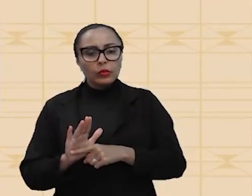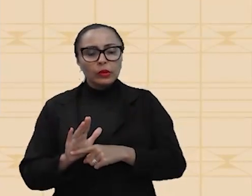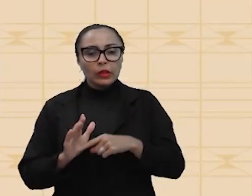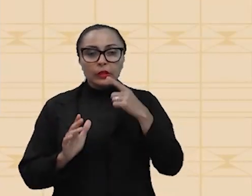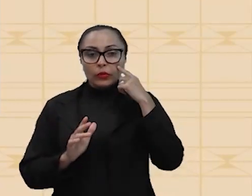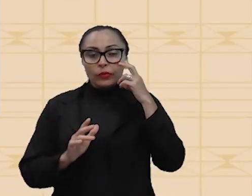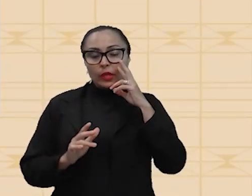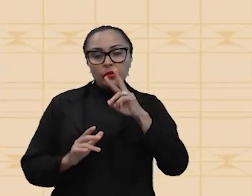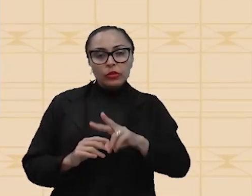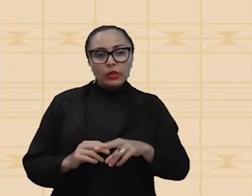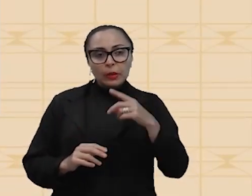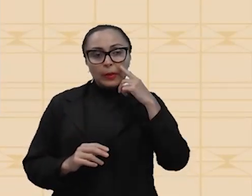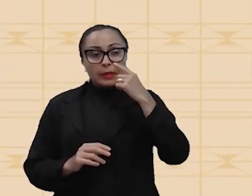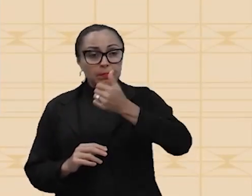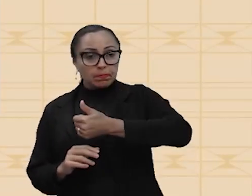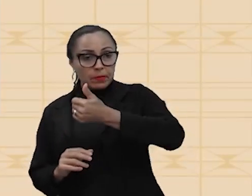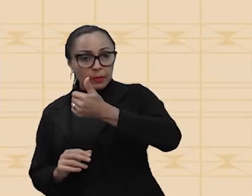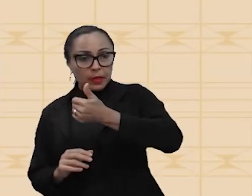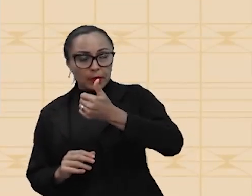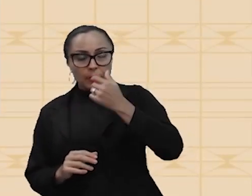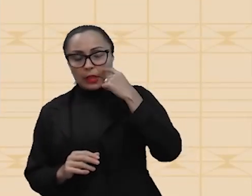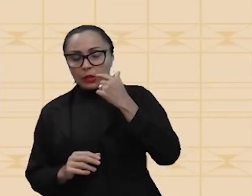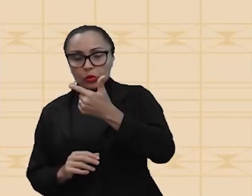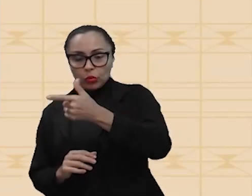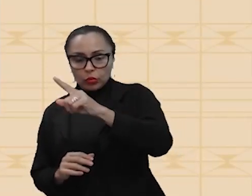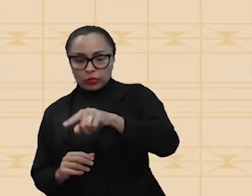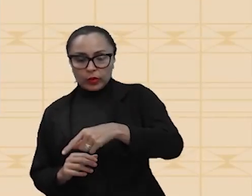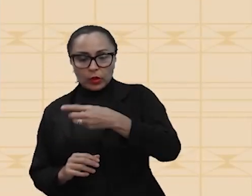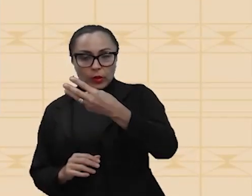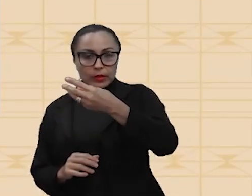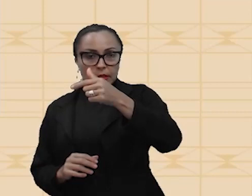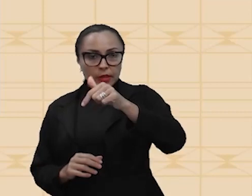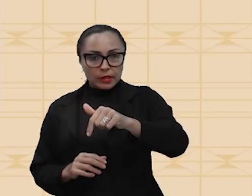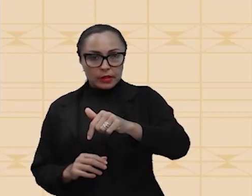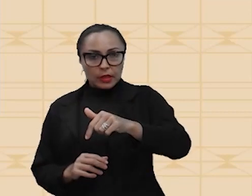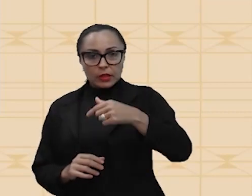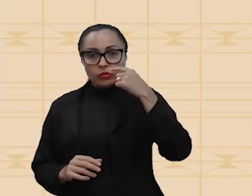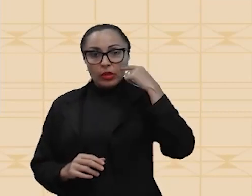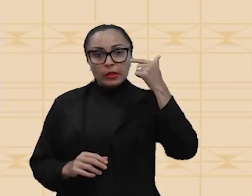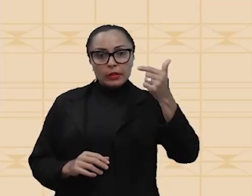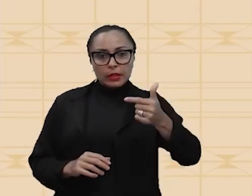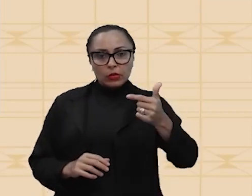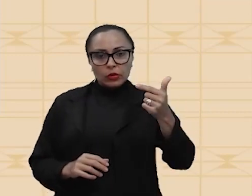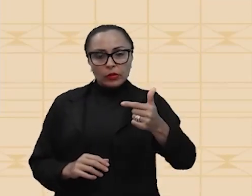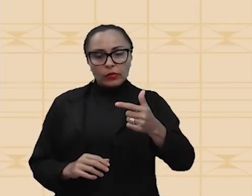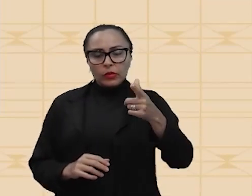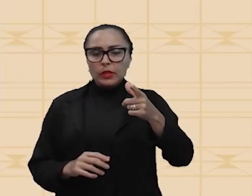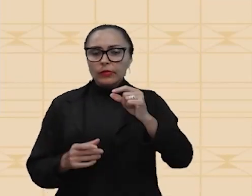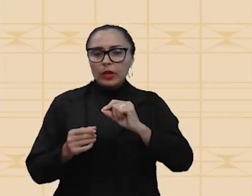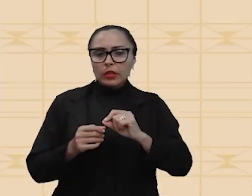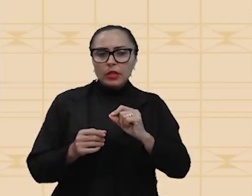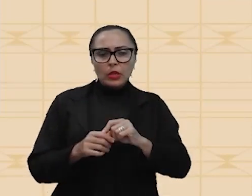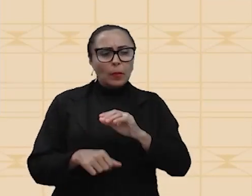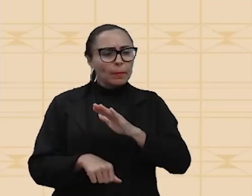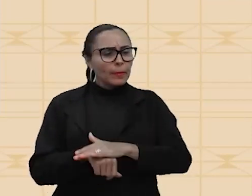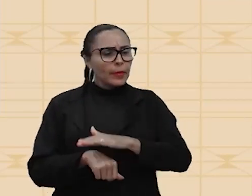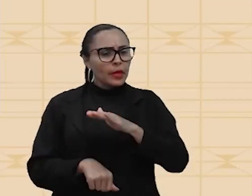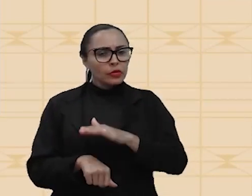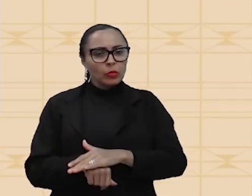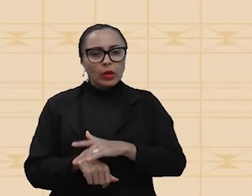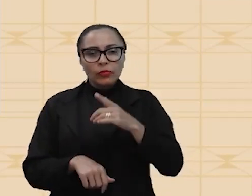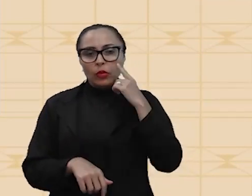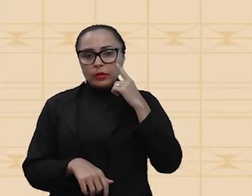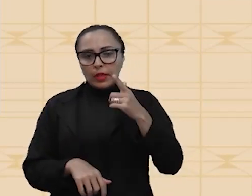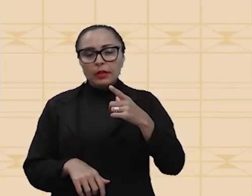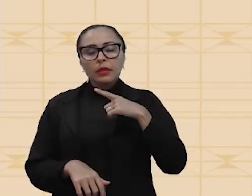primeira pilha é 2,37. Já o da segunda, você fazendo a mesma operação, você vai ter um potencial